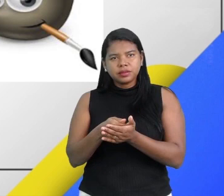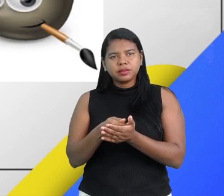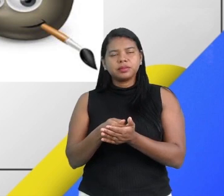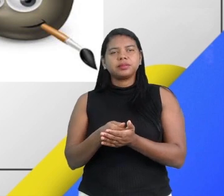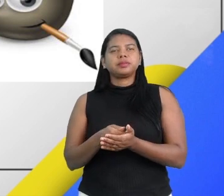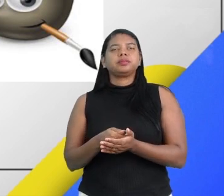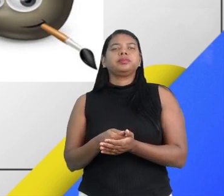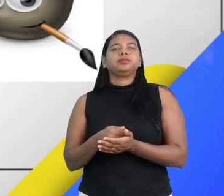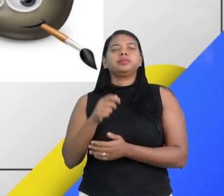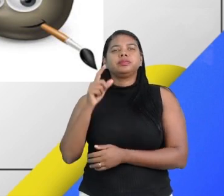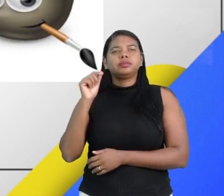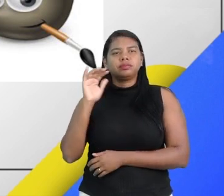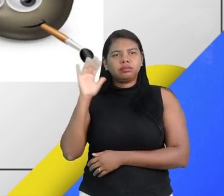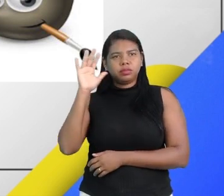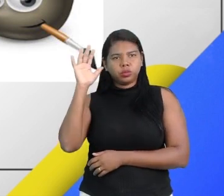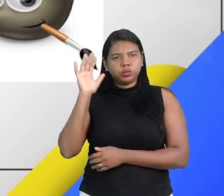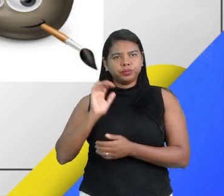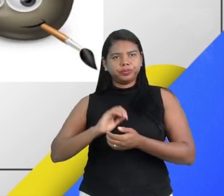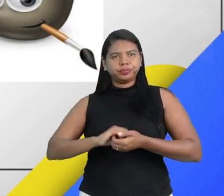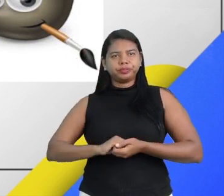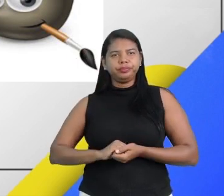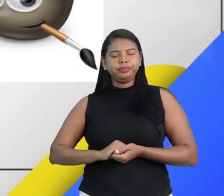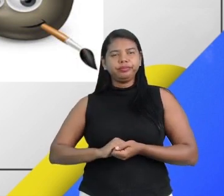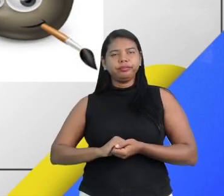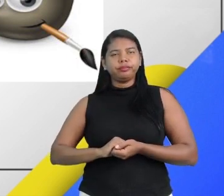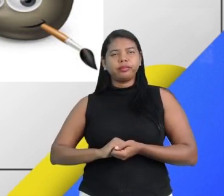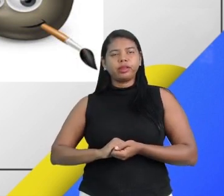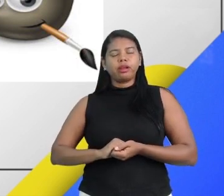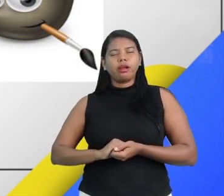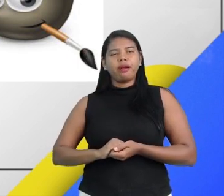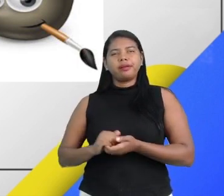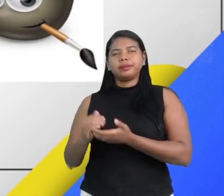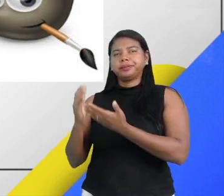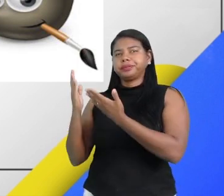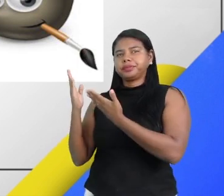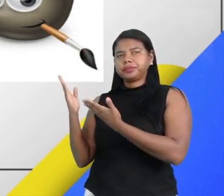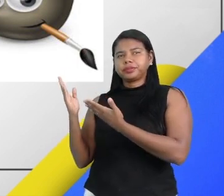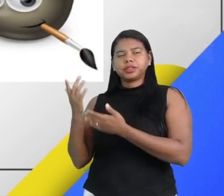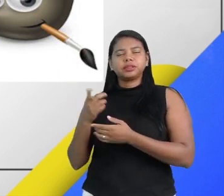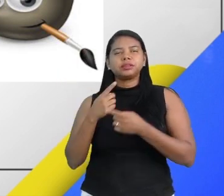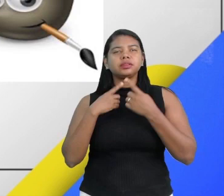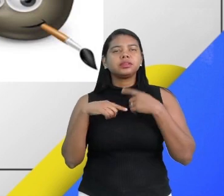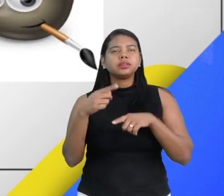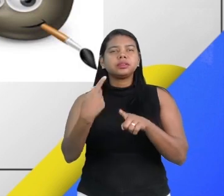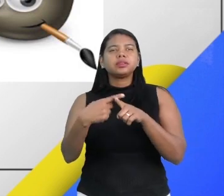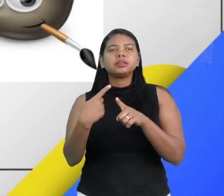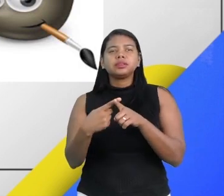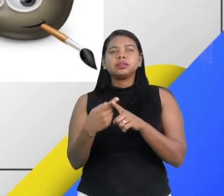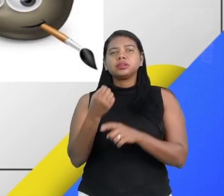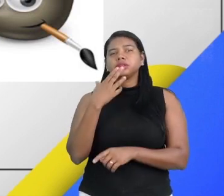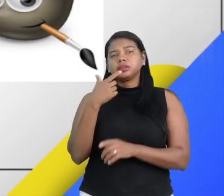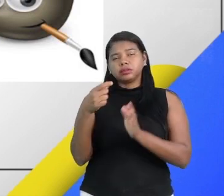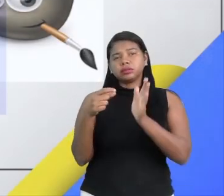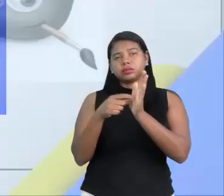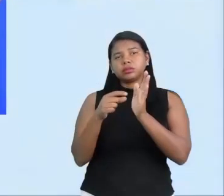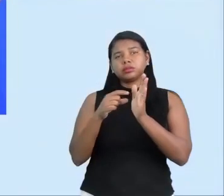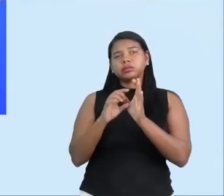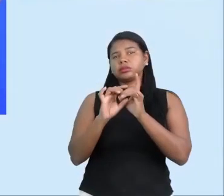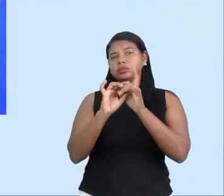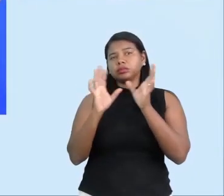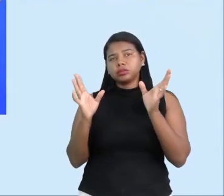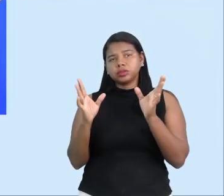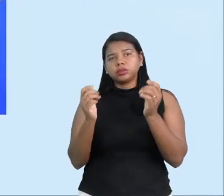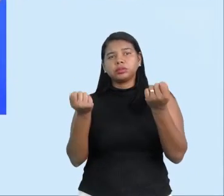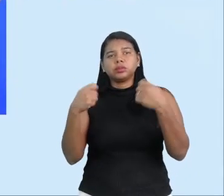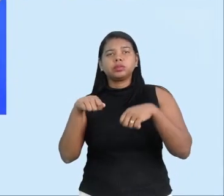salgado o preço. Em termos de funcionalidade, o GIMP não deixa nada a desejar e ele é um software aberto. Isso possibilita também você